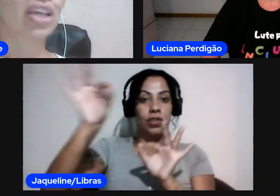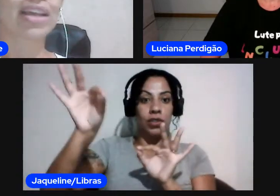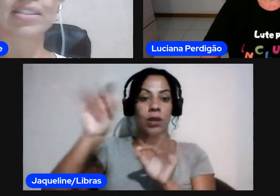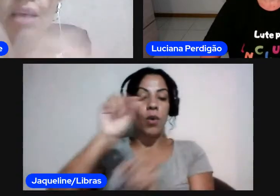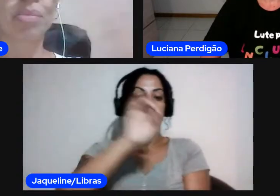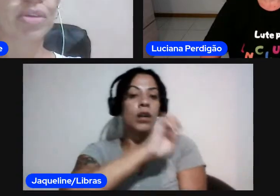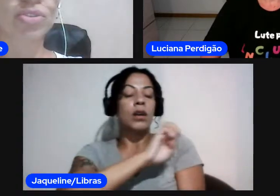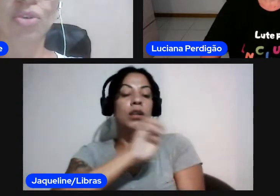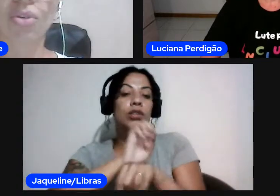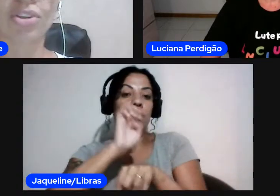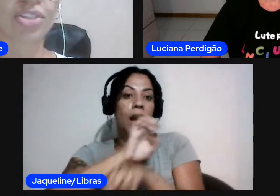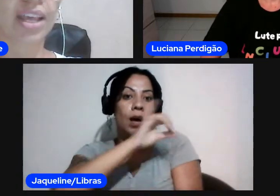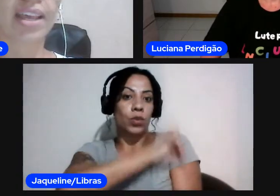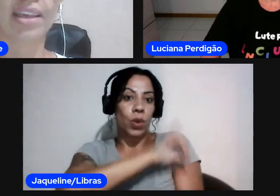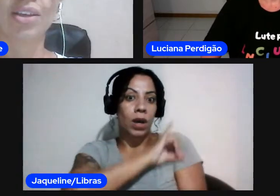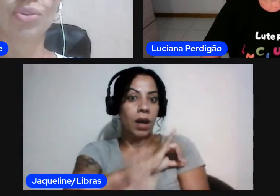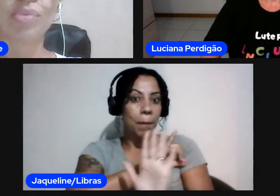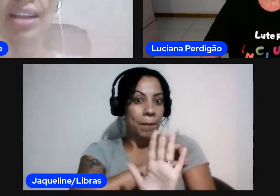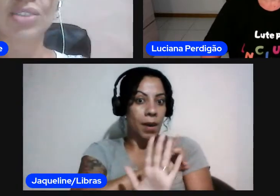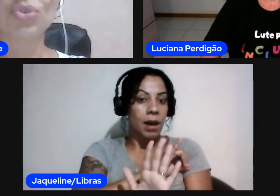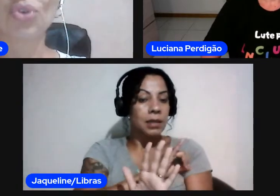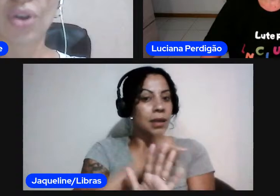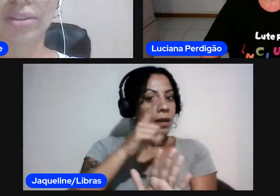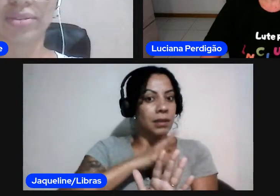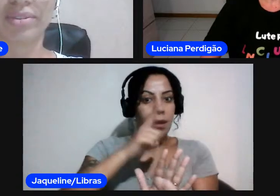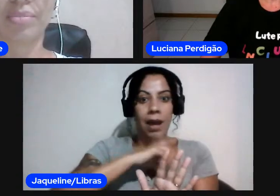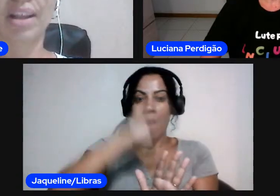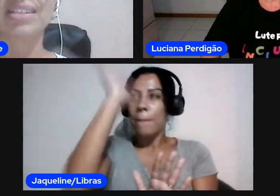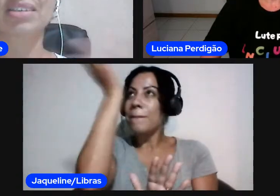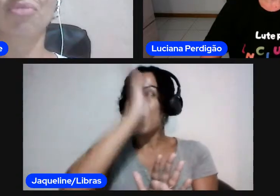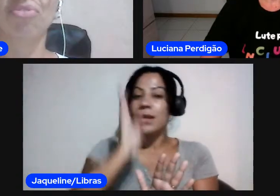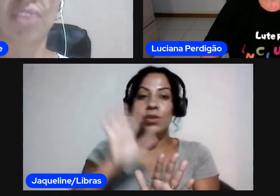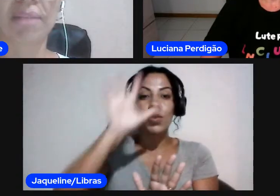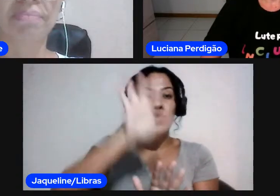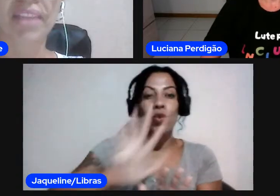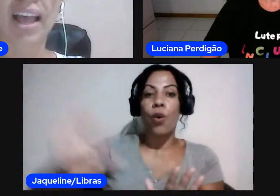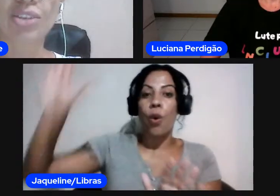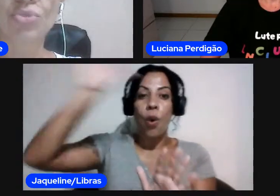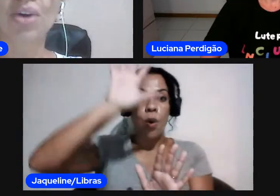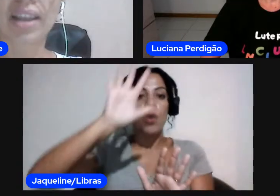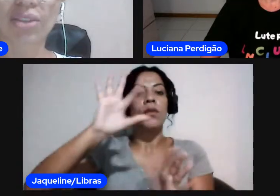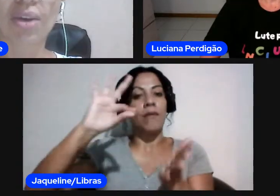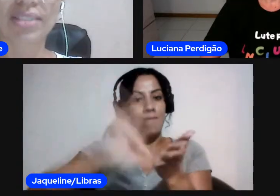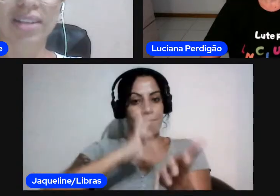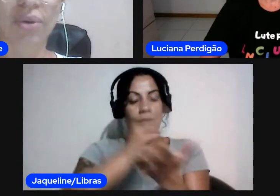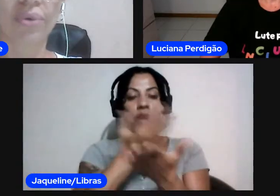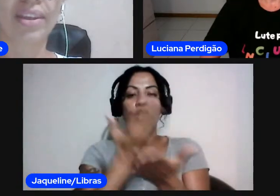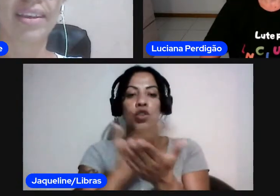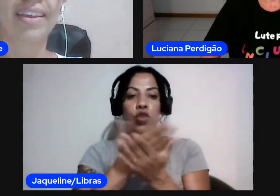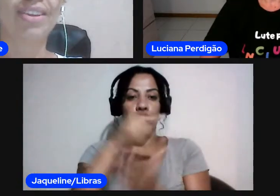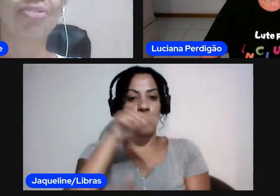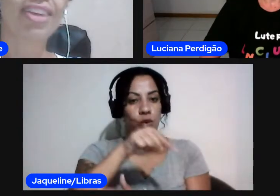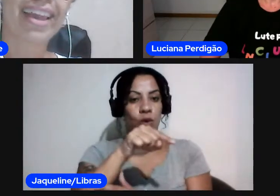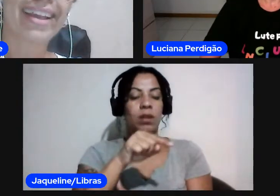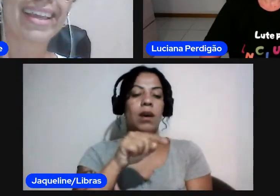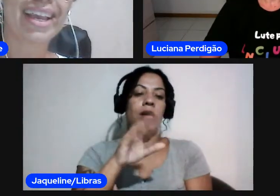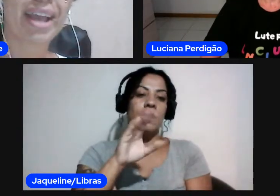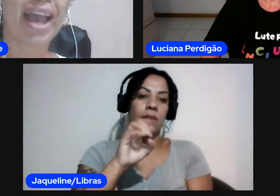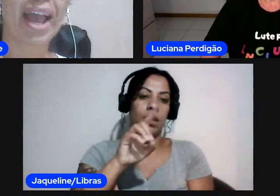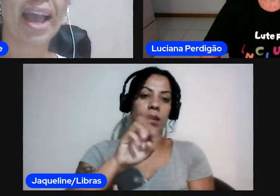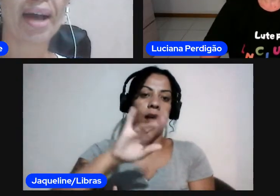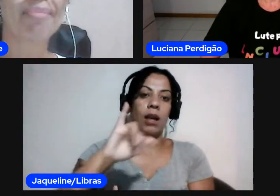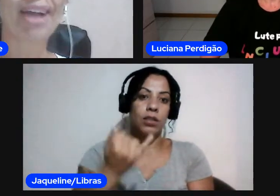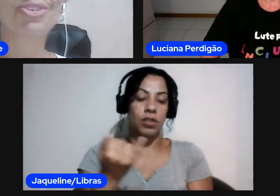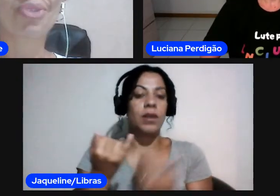Janeiro, mas que recebe pessoas, né, do Brasil todo para desenvolver a sua graduação. E eu fiquei